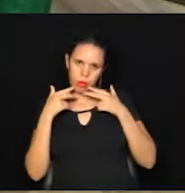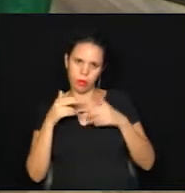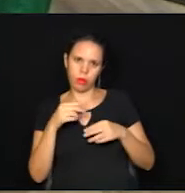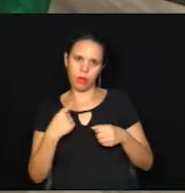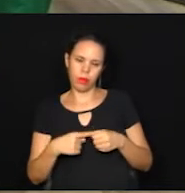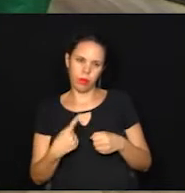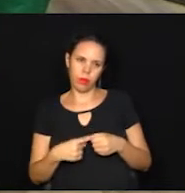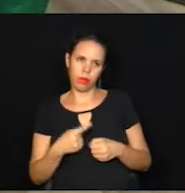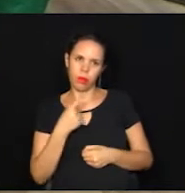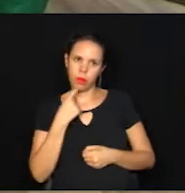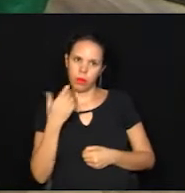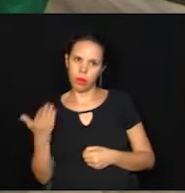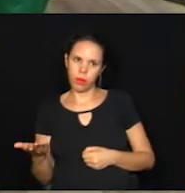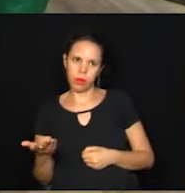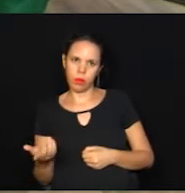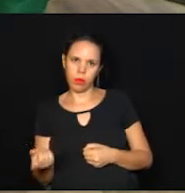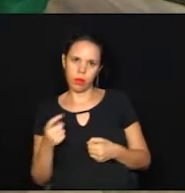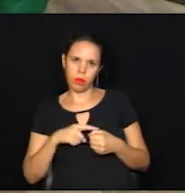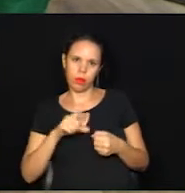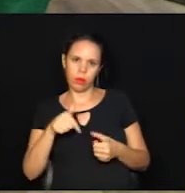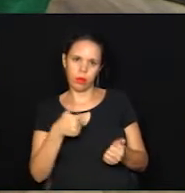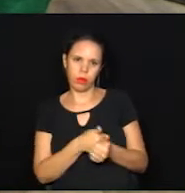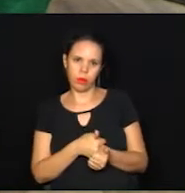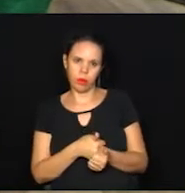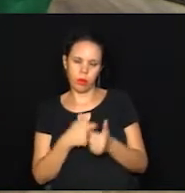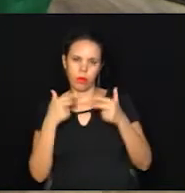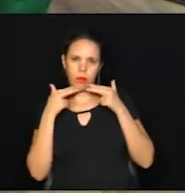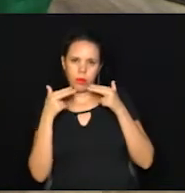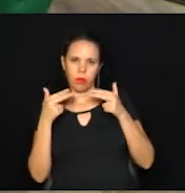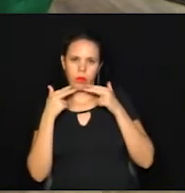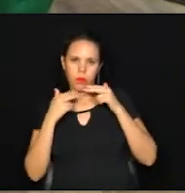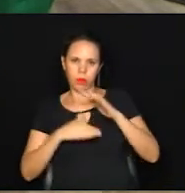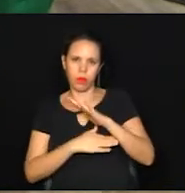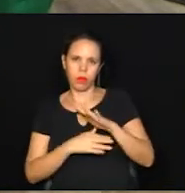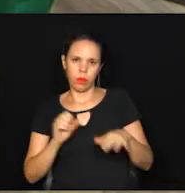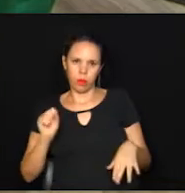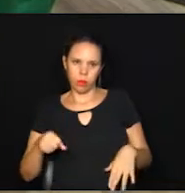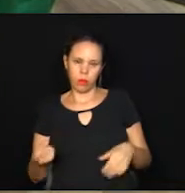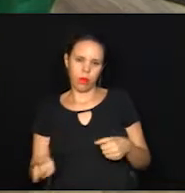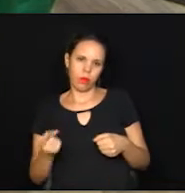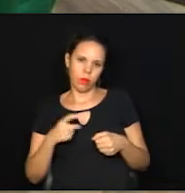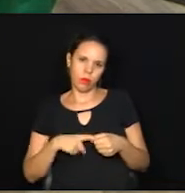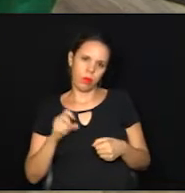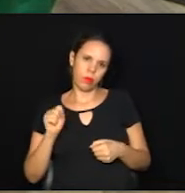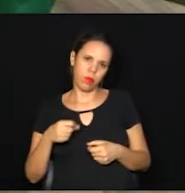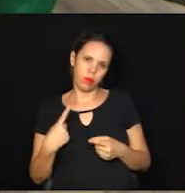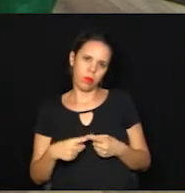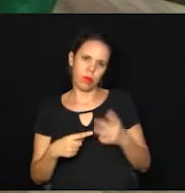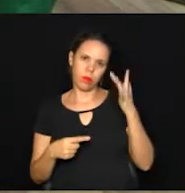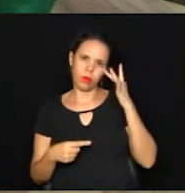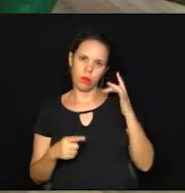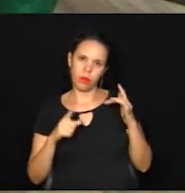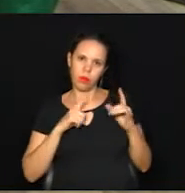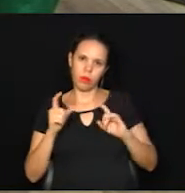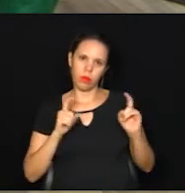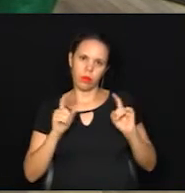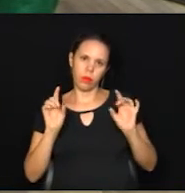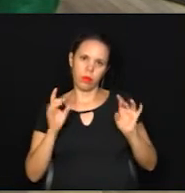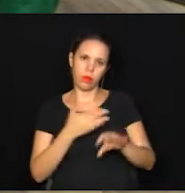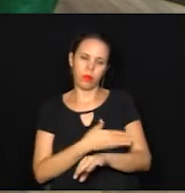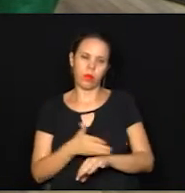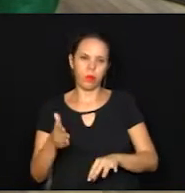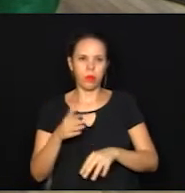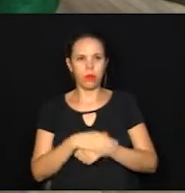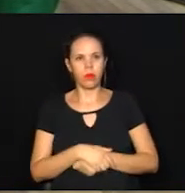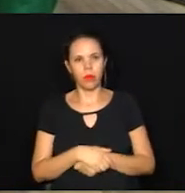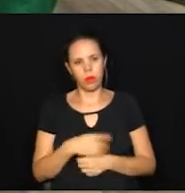da Metrópole de Campinas. Volta daqui a pouco com as notícias do Legislativo? Volto sim, até porque amanhã nós temos reunião